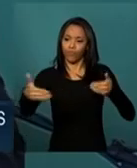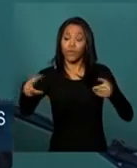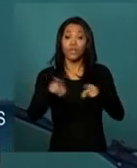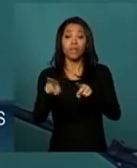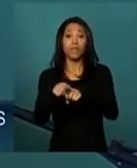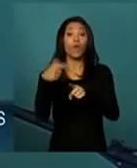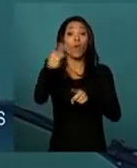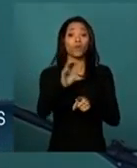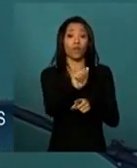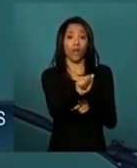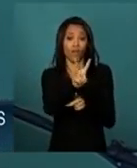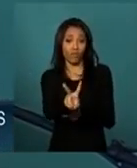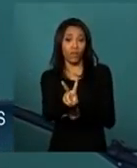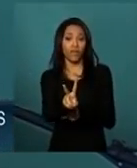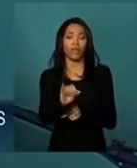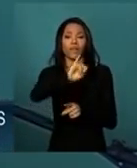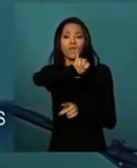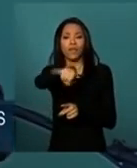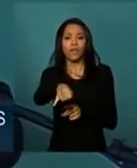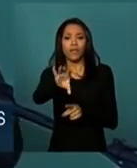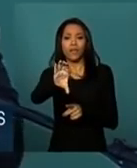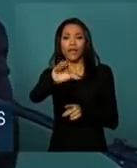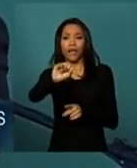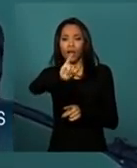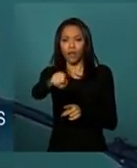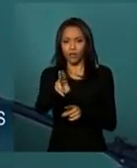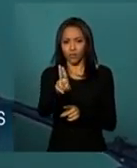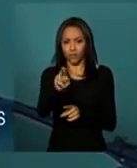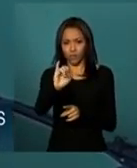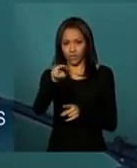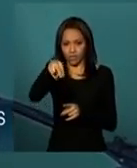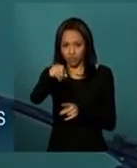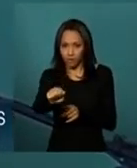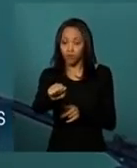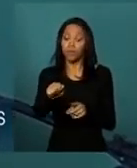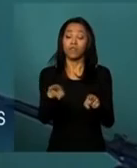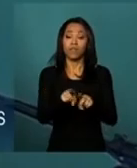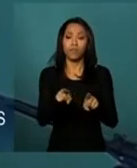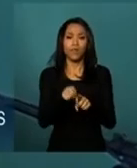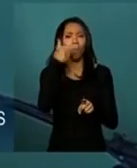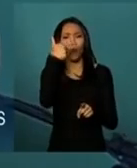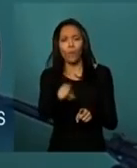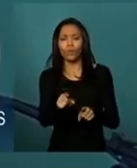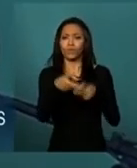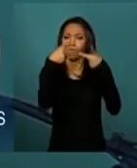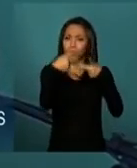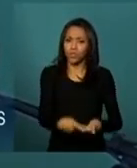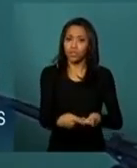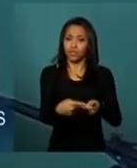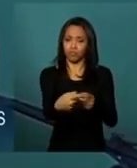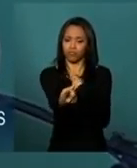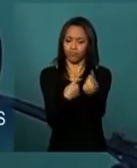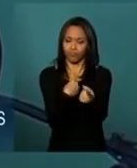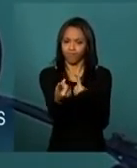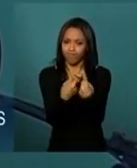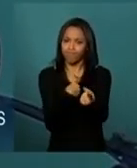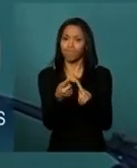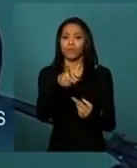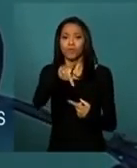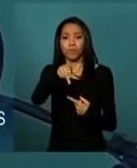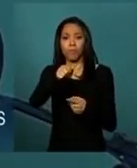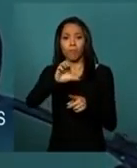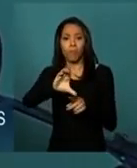Cajuína. Mais do que isso, todos os projetos do PAC Mobilidade 1, o Grande Cidade, estão em andamento e deveremos